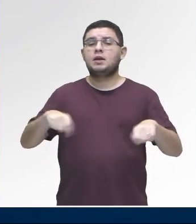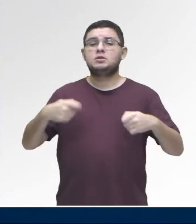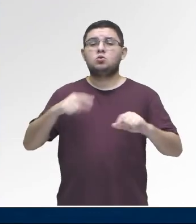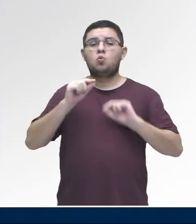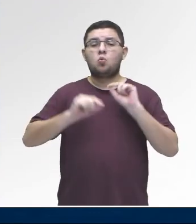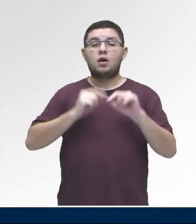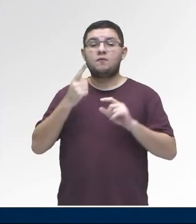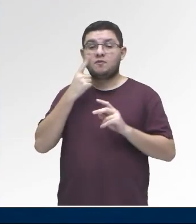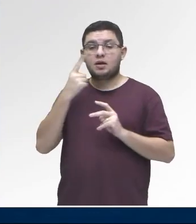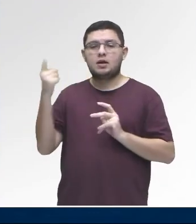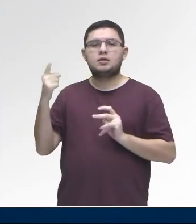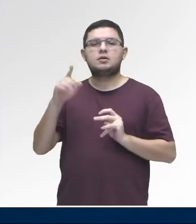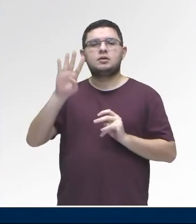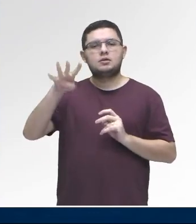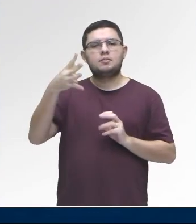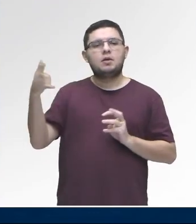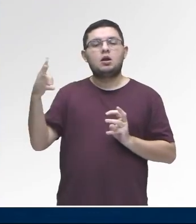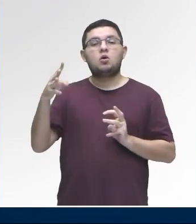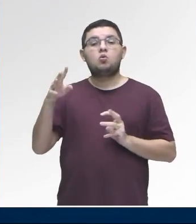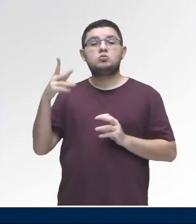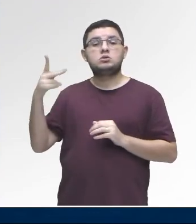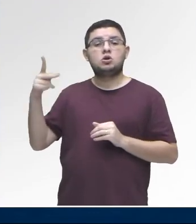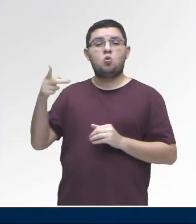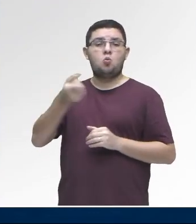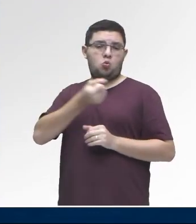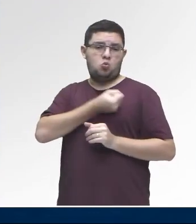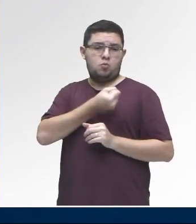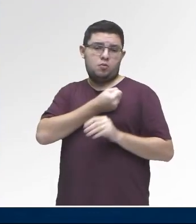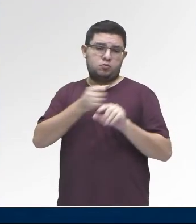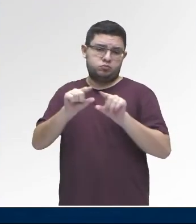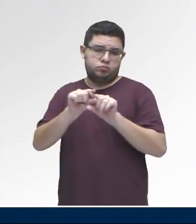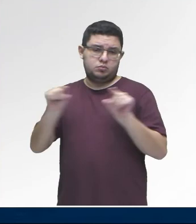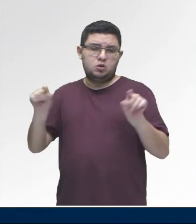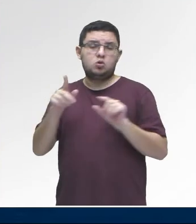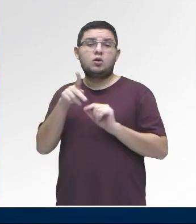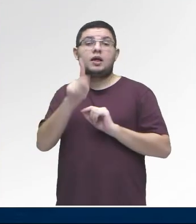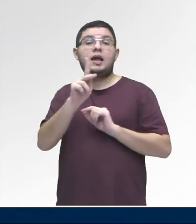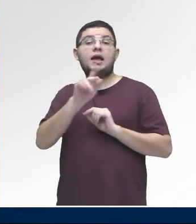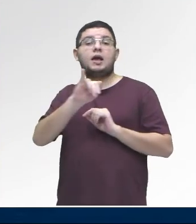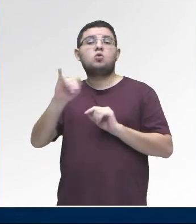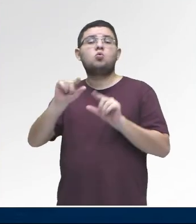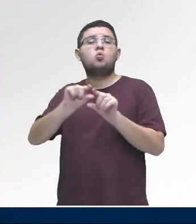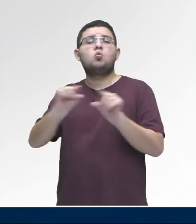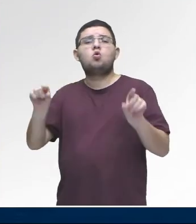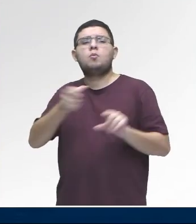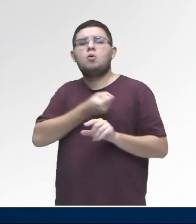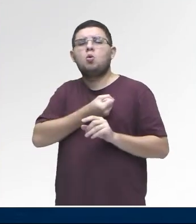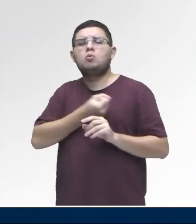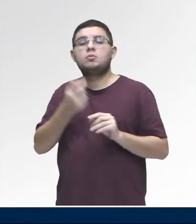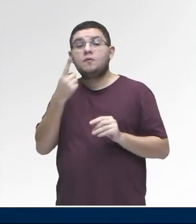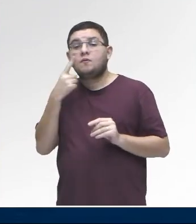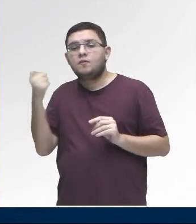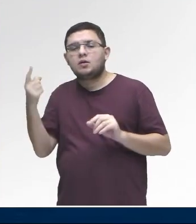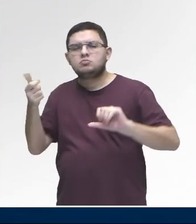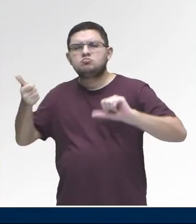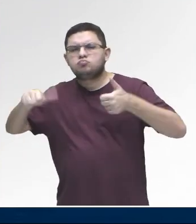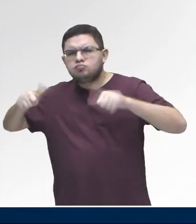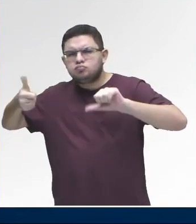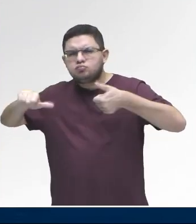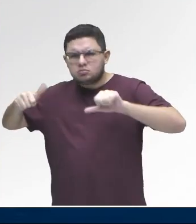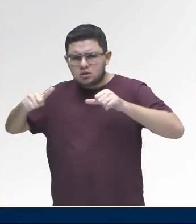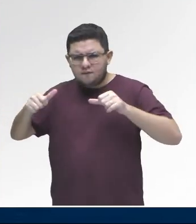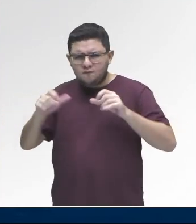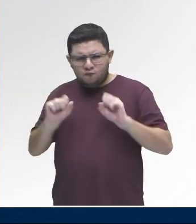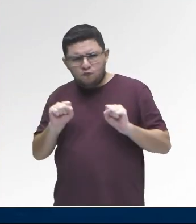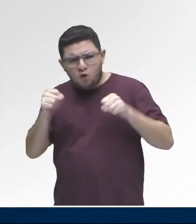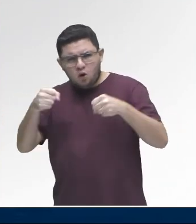preciso do valor da constante de ionização desse ácido e fazer uma análise.